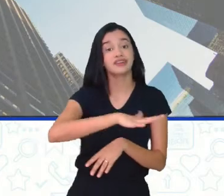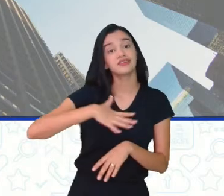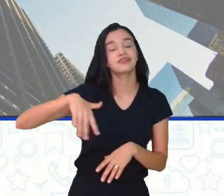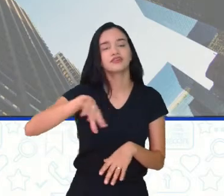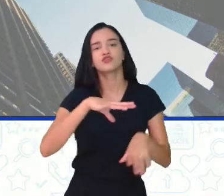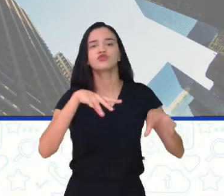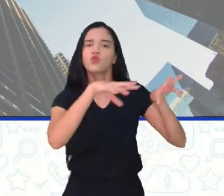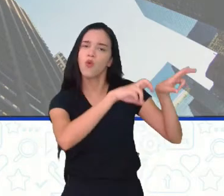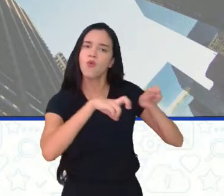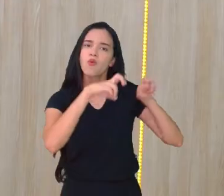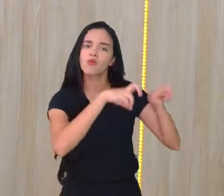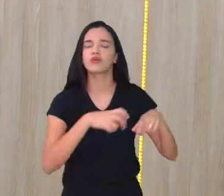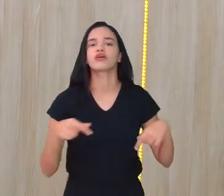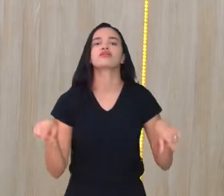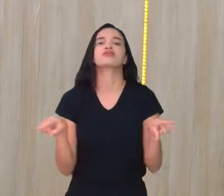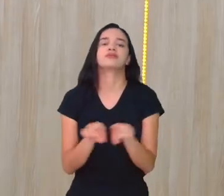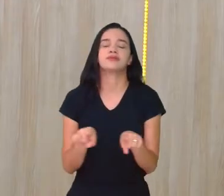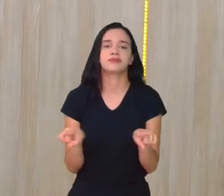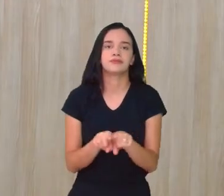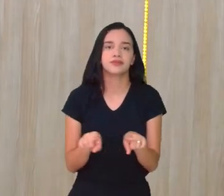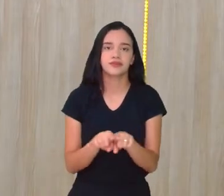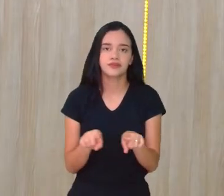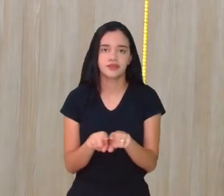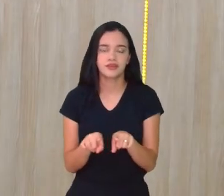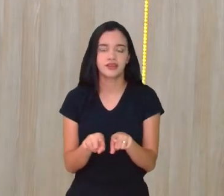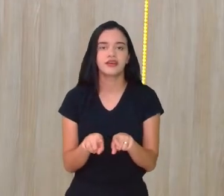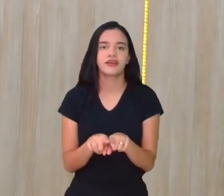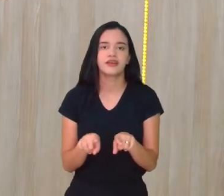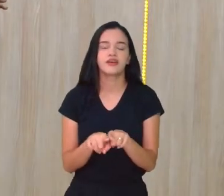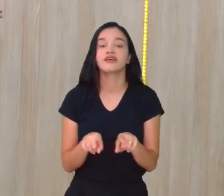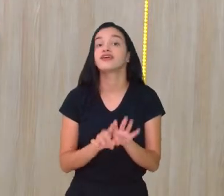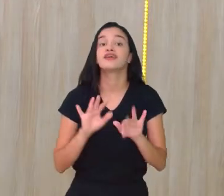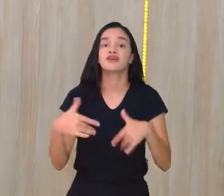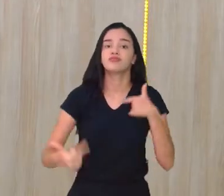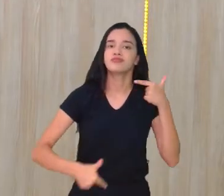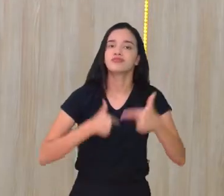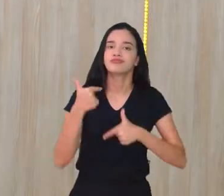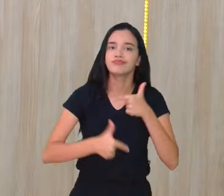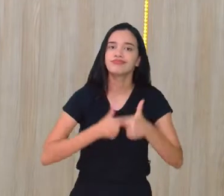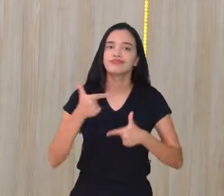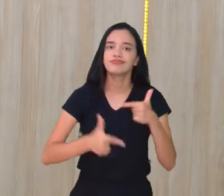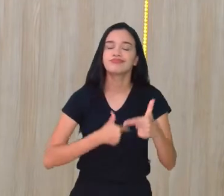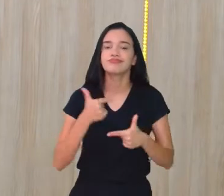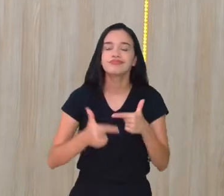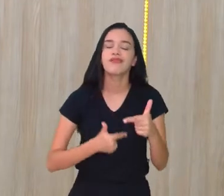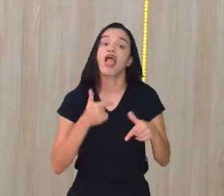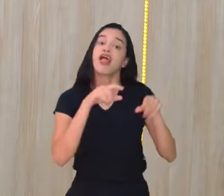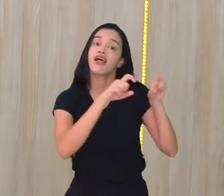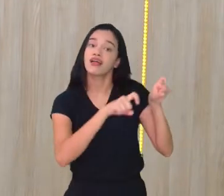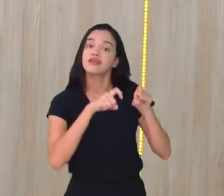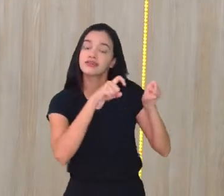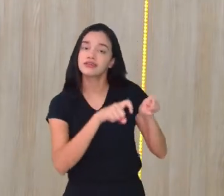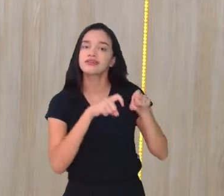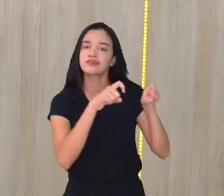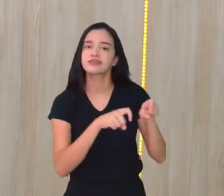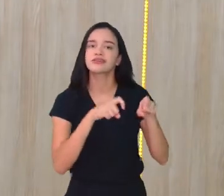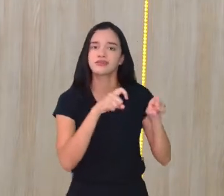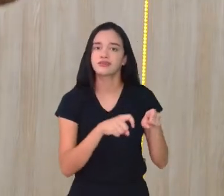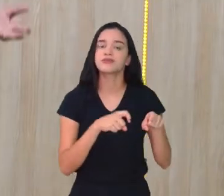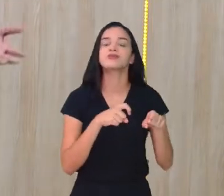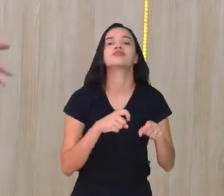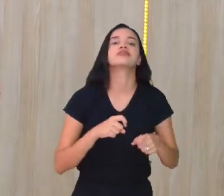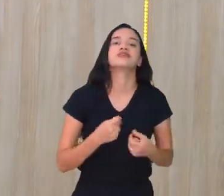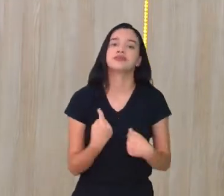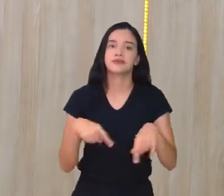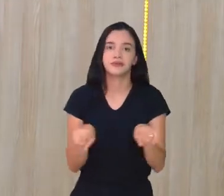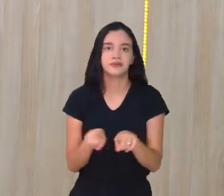também passam por isso, né? Naquela questão das atividades agrícolas, né? A